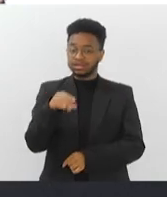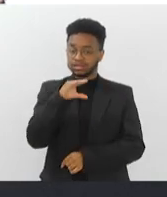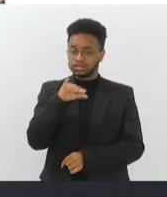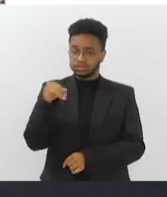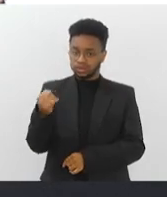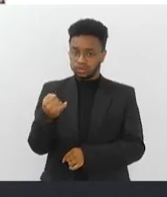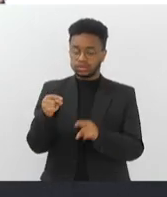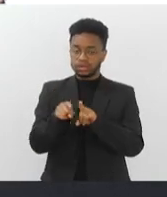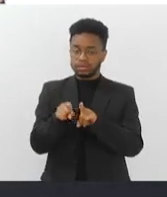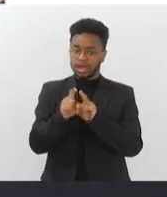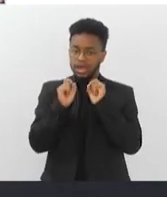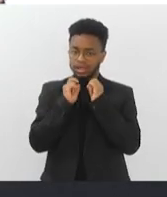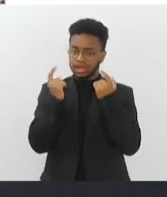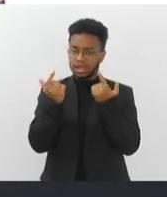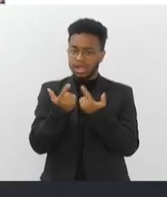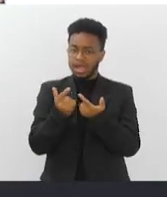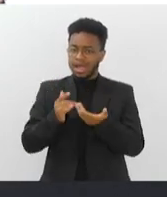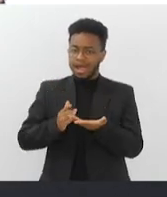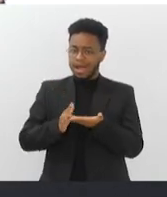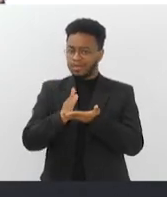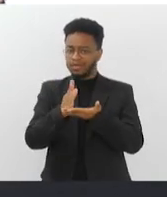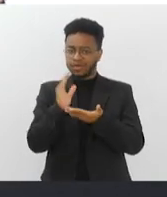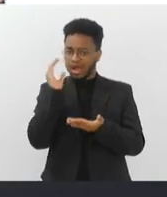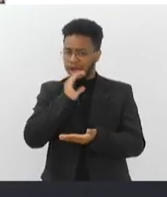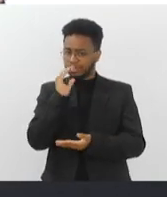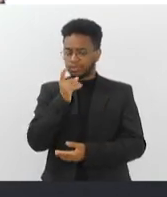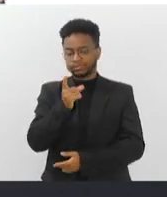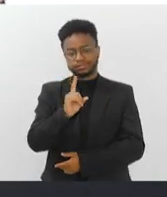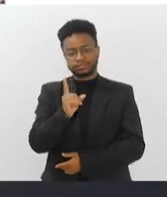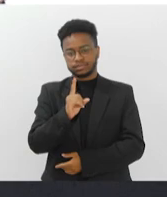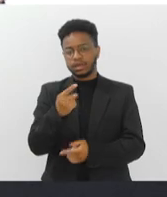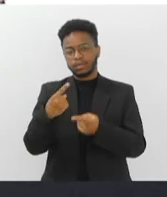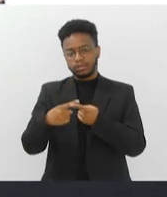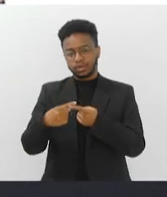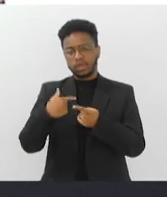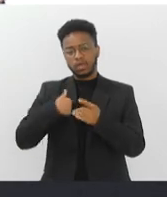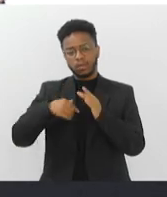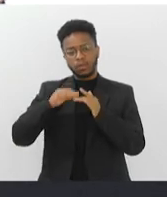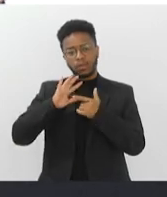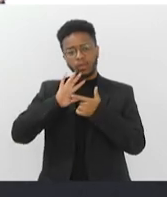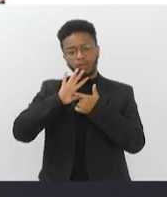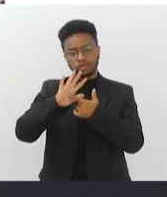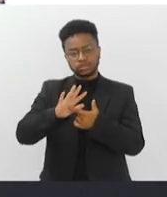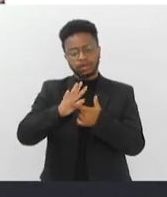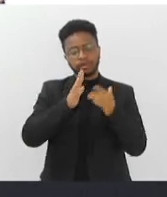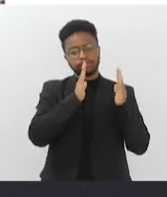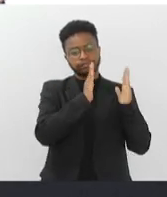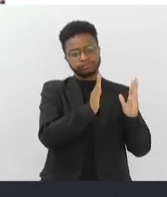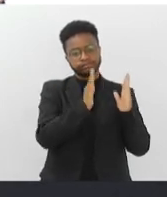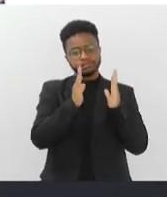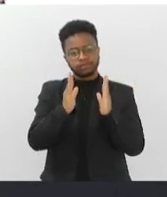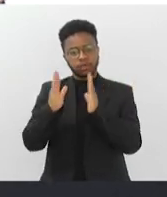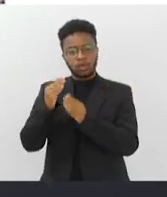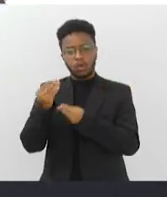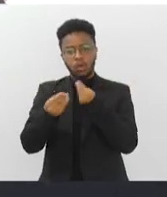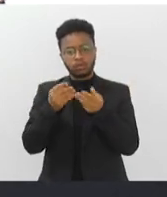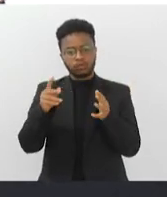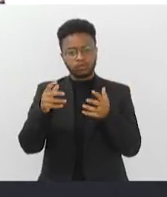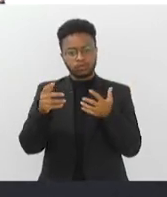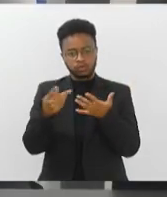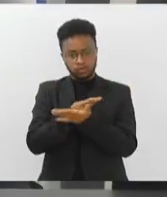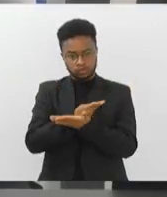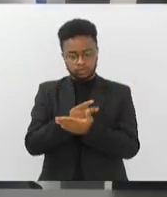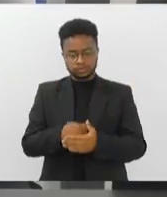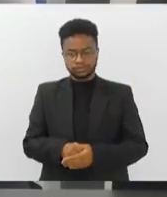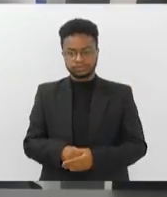Casa aprovou esse projeto em 15 segundos, porque está aqui toda a tramitação. Obrigado, presidente. Deputado Carlos